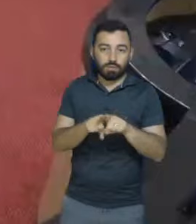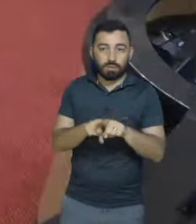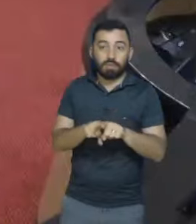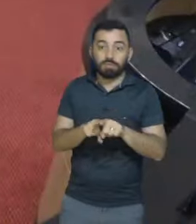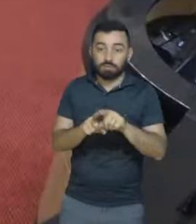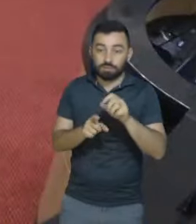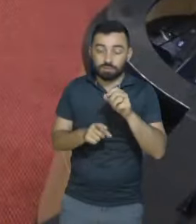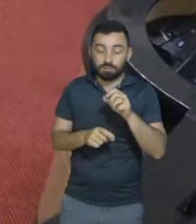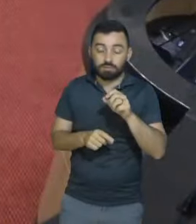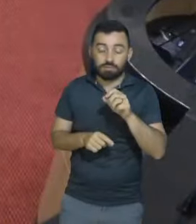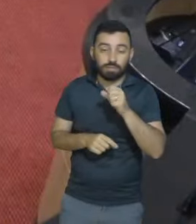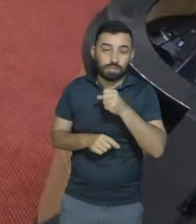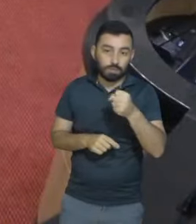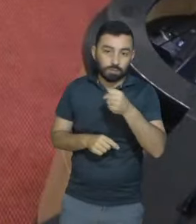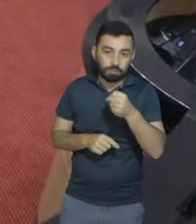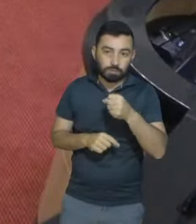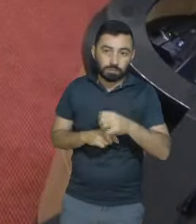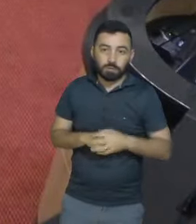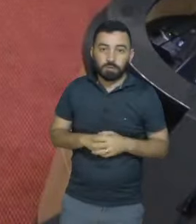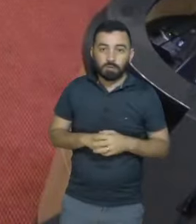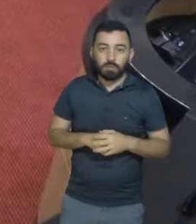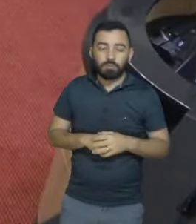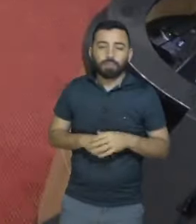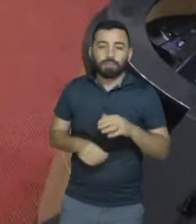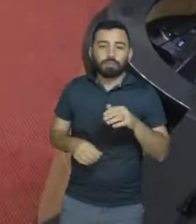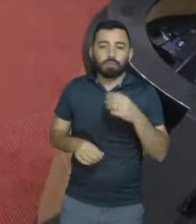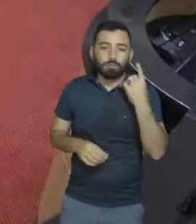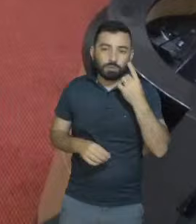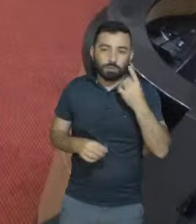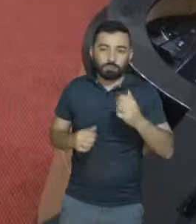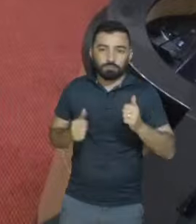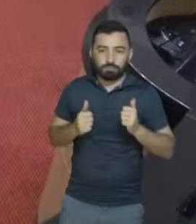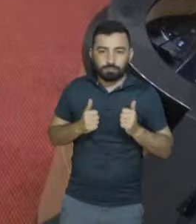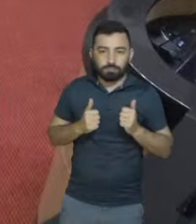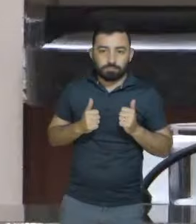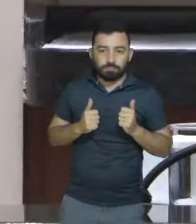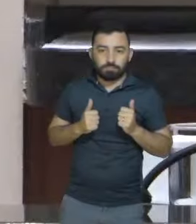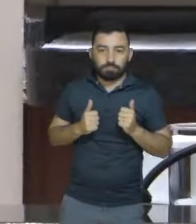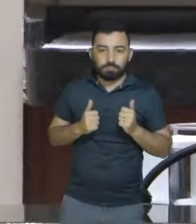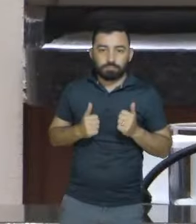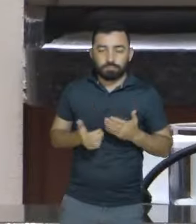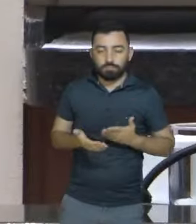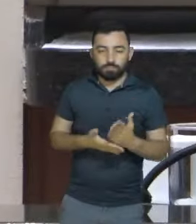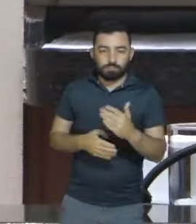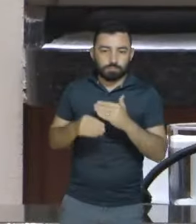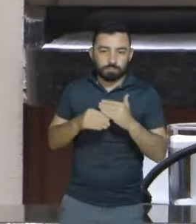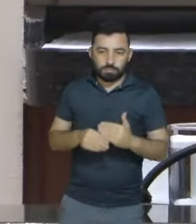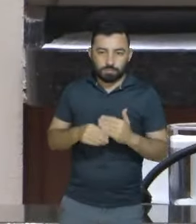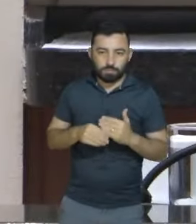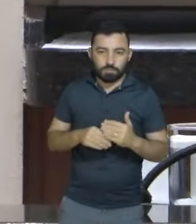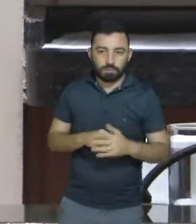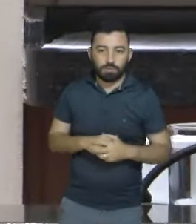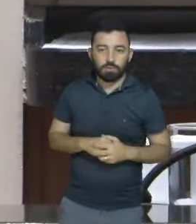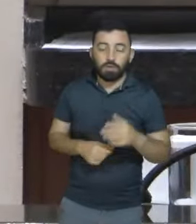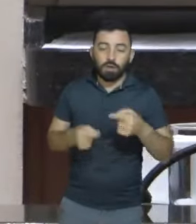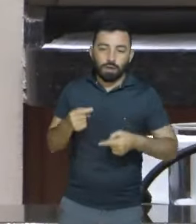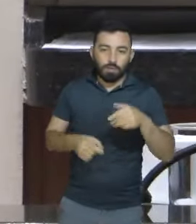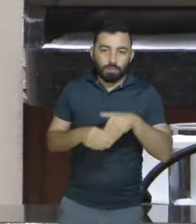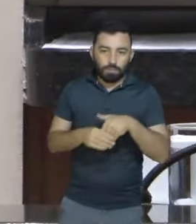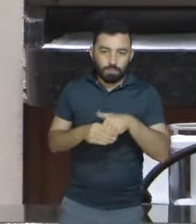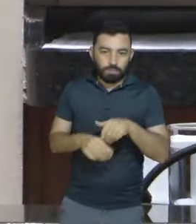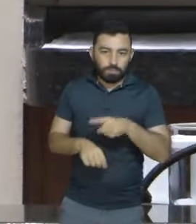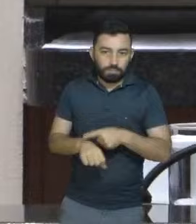Guimarães, em votação. Deputados que aprovam, permaneçam como se encontram. Aprovado por unanimidade. Discussão e votação em turno